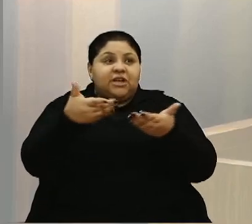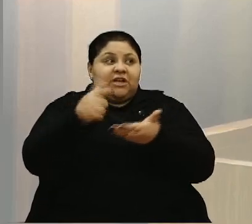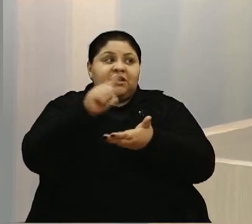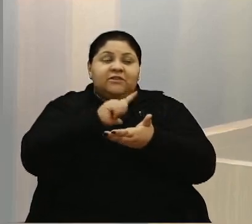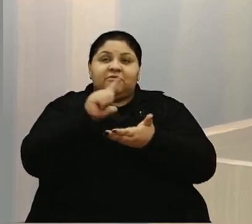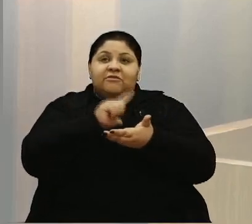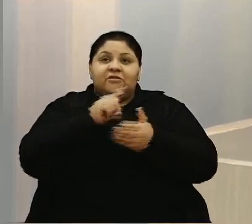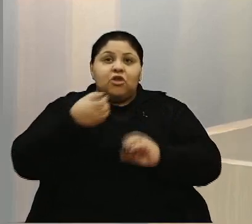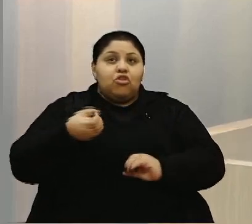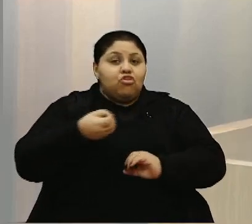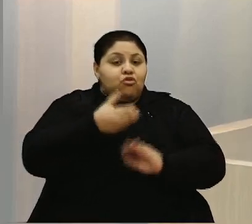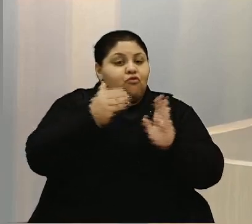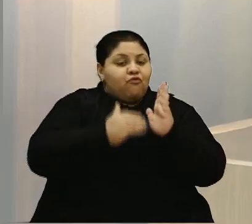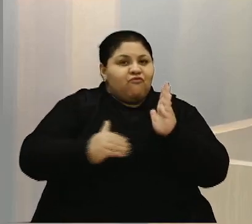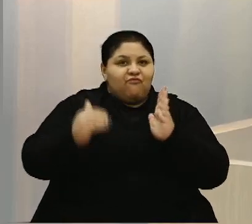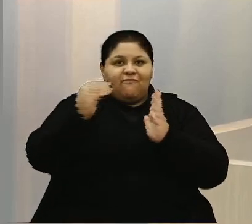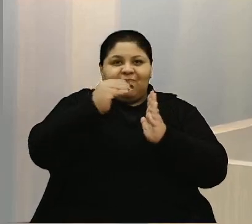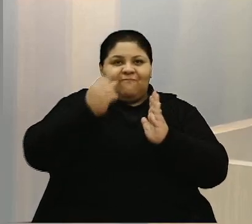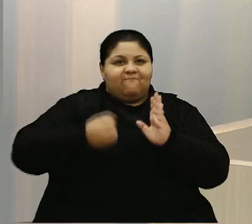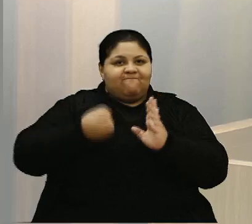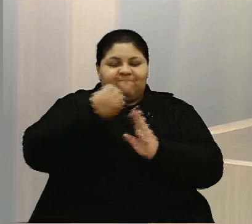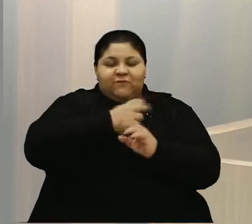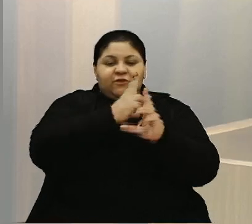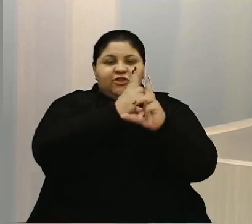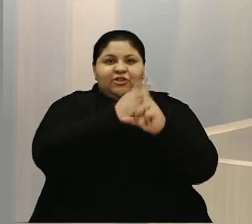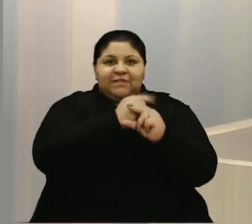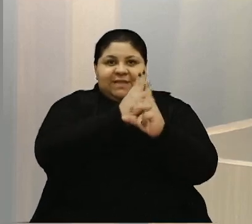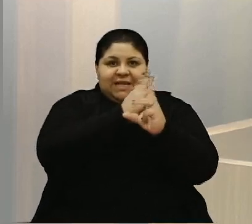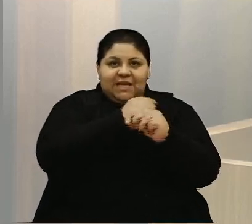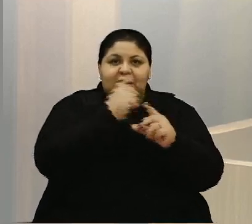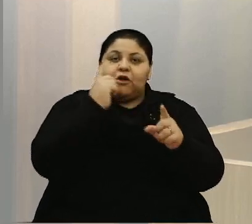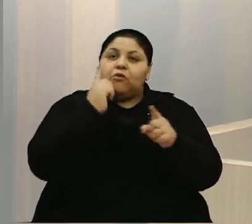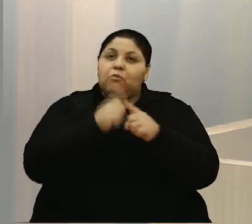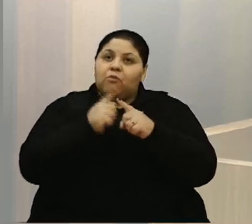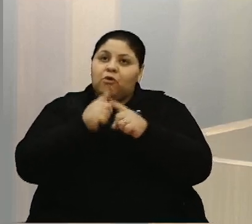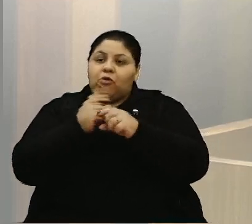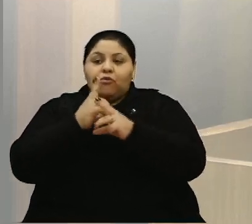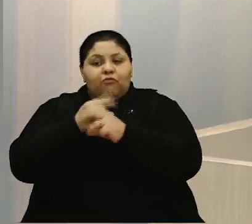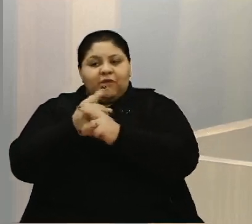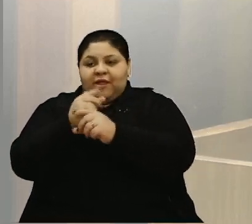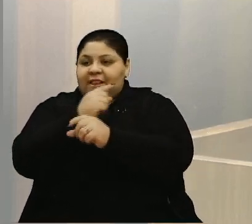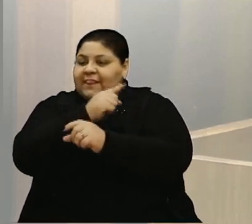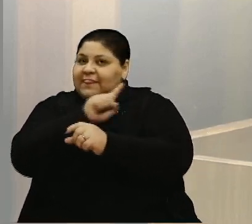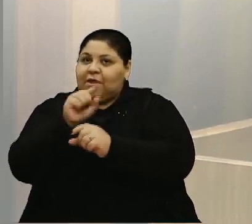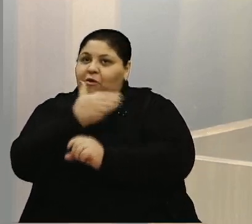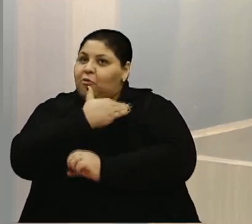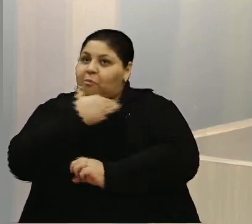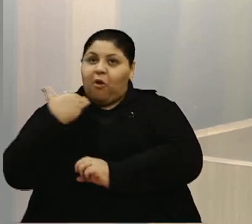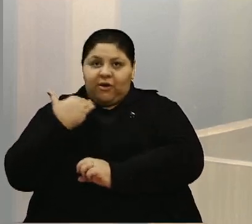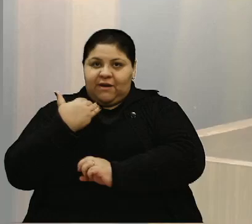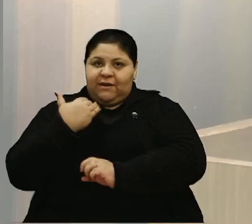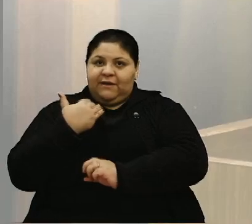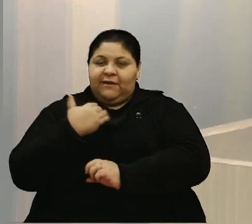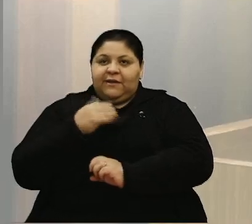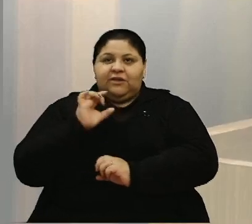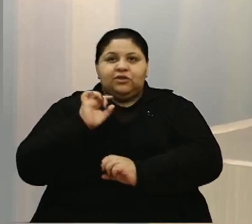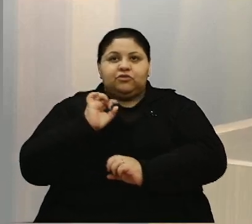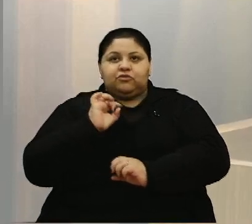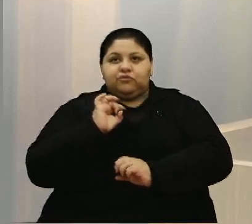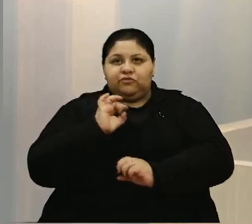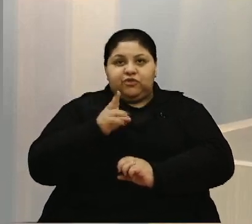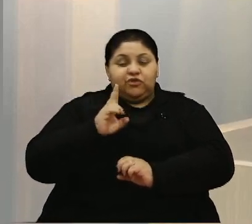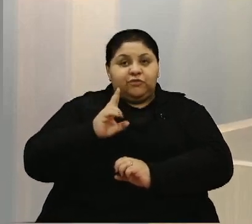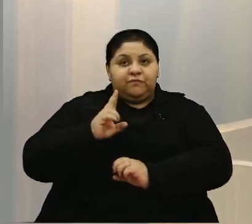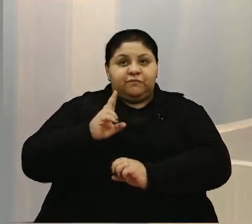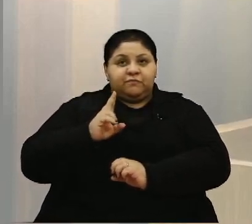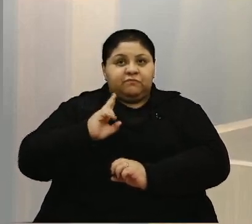um novo aumento do número de casos de dengue, porque o mosquito da dengue, ele não morre, né? Ele só... ele